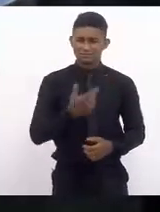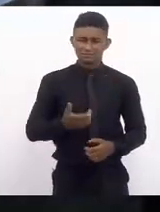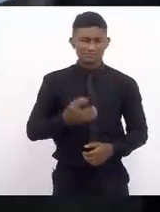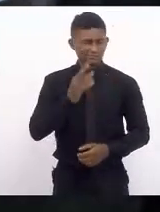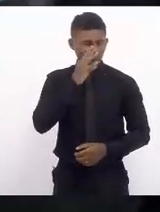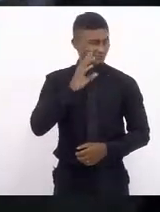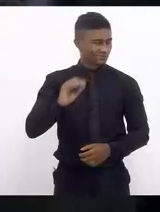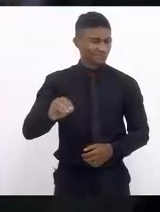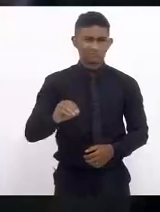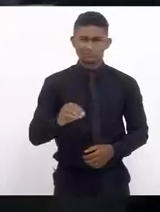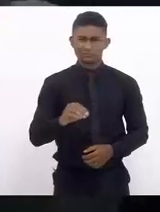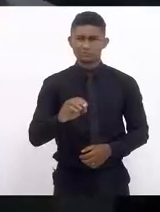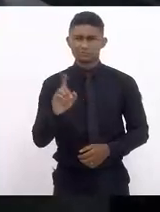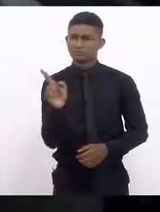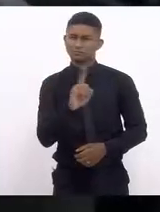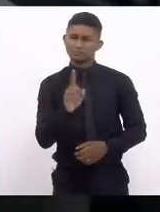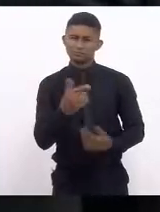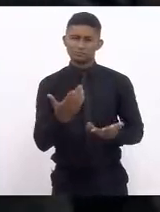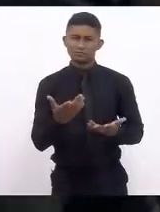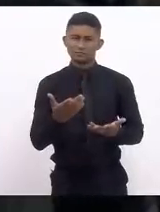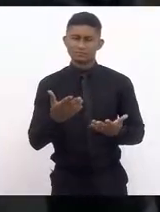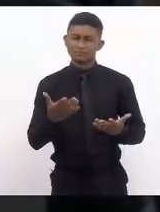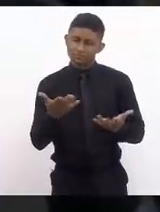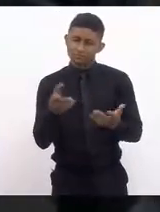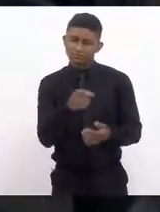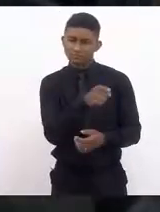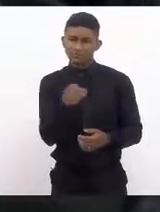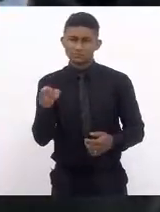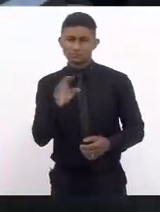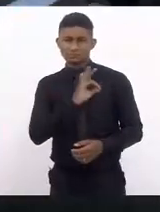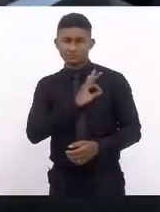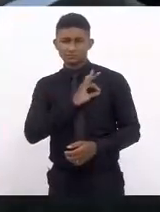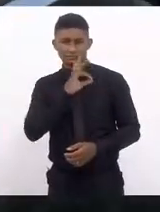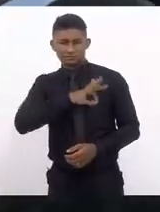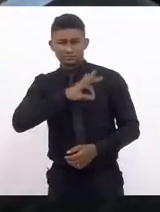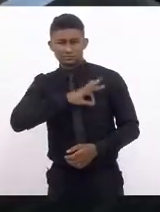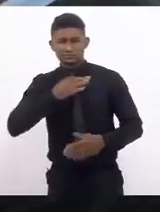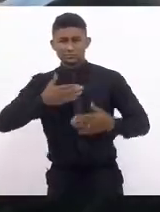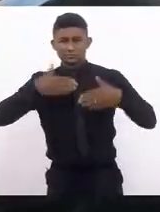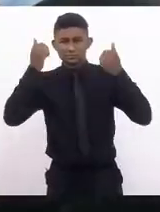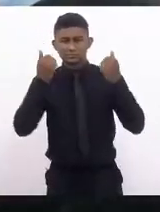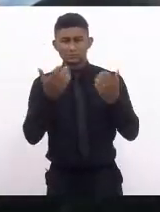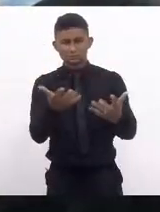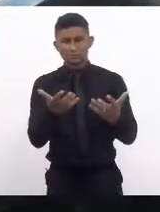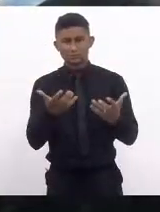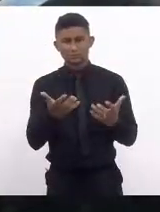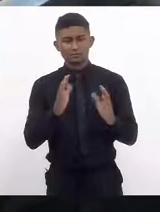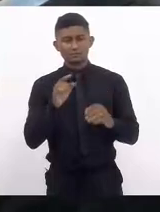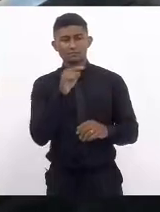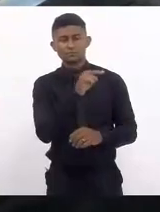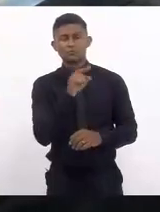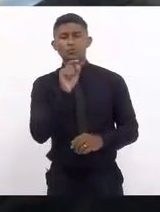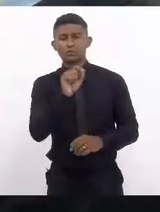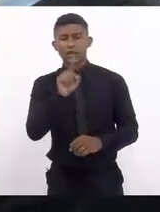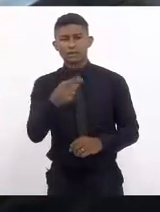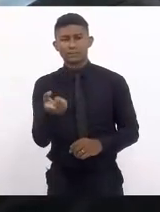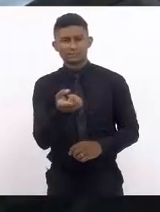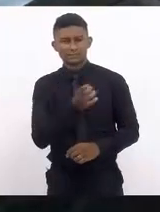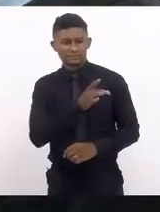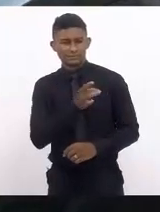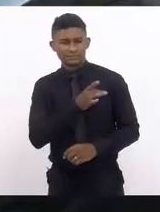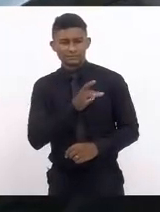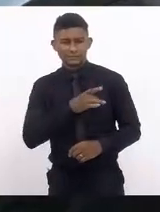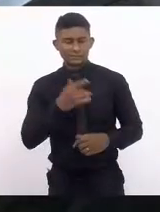opositor a ideia de melhorar o salário de policial se não é verdade Governador só teme assim como